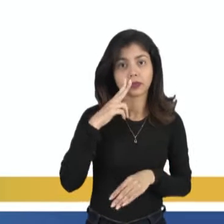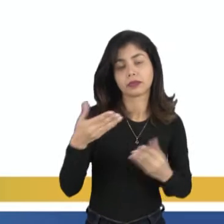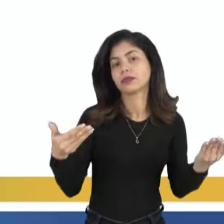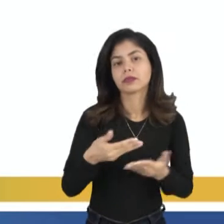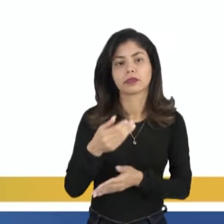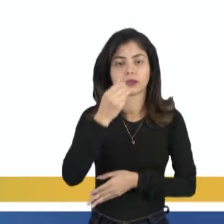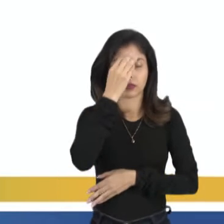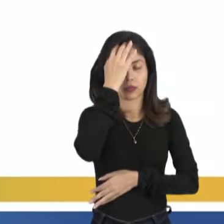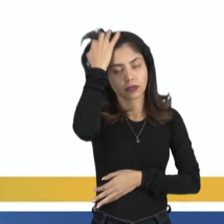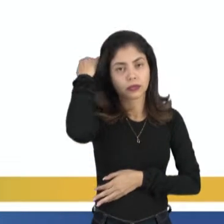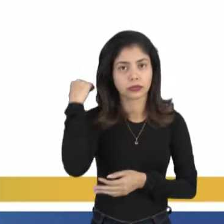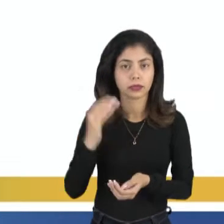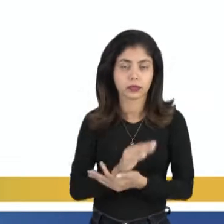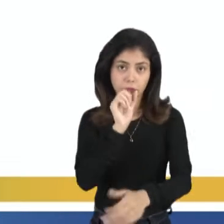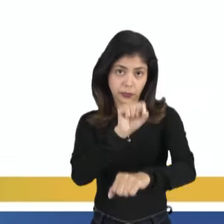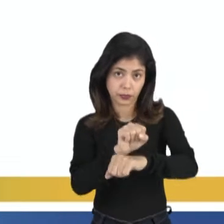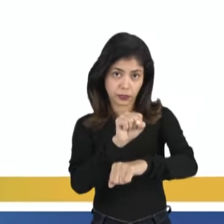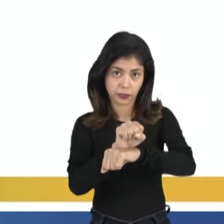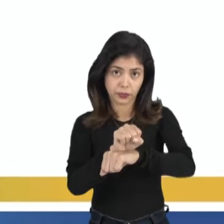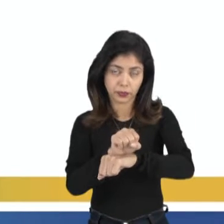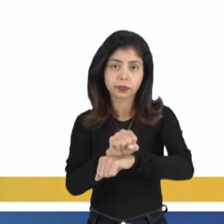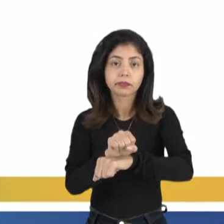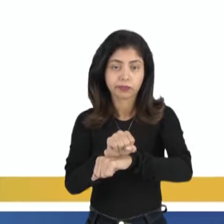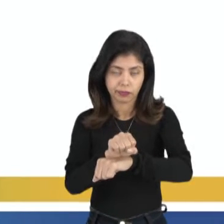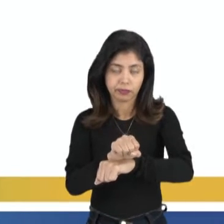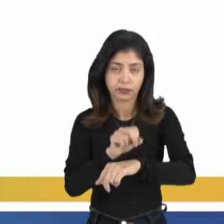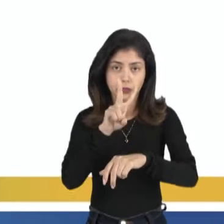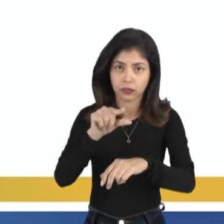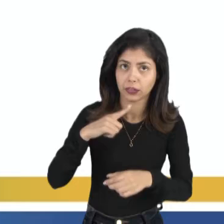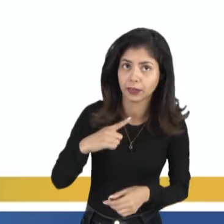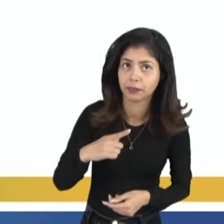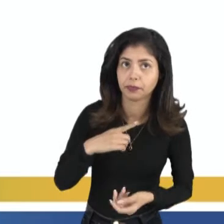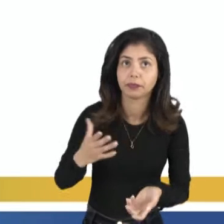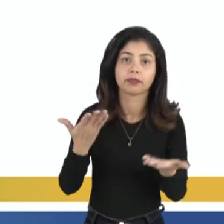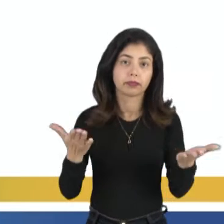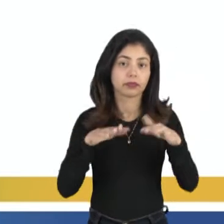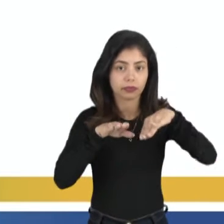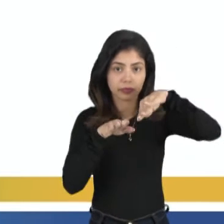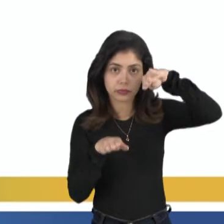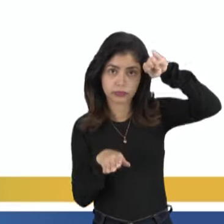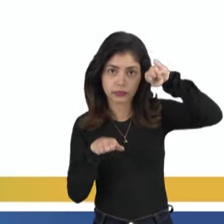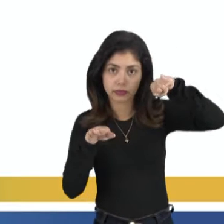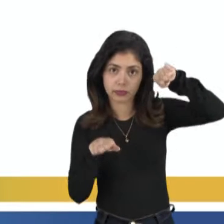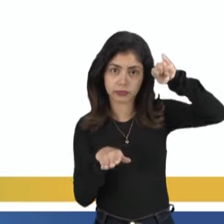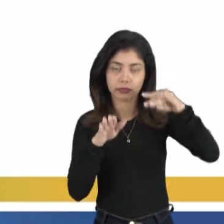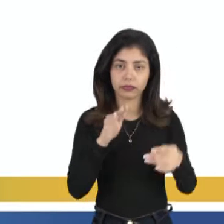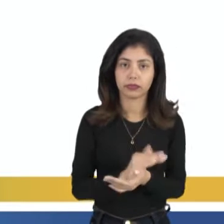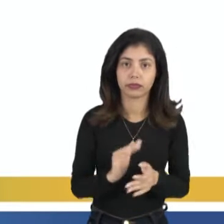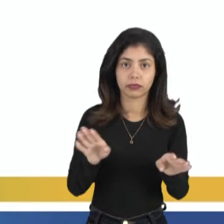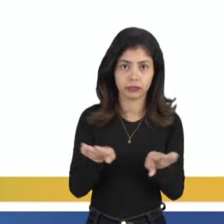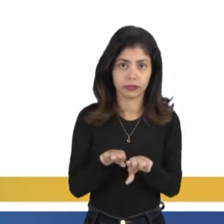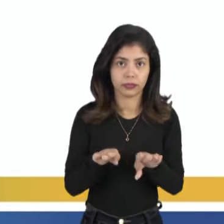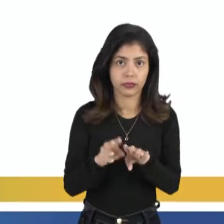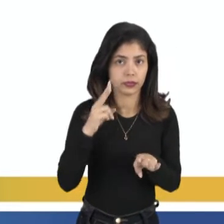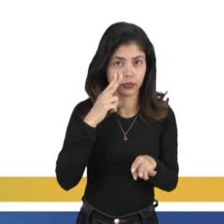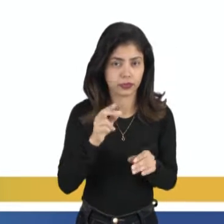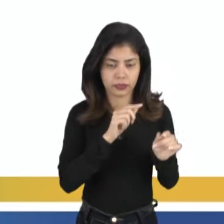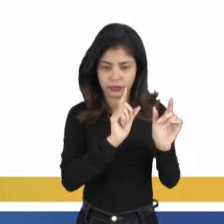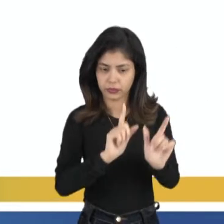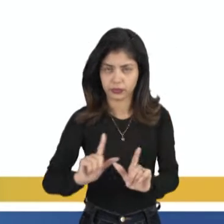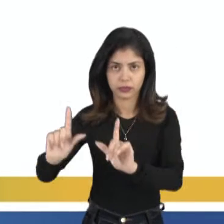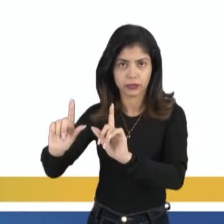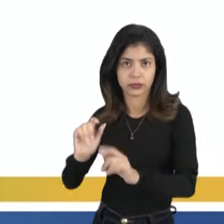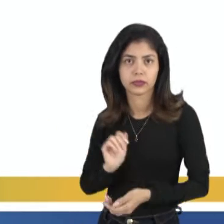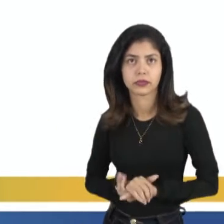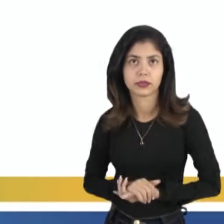já. Então ele tem que estar parado, e isso, lógico, vai depender dessa inclinação aqui, E também, vamos seguir na